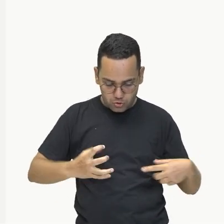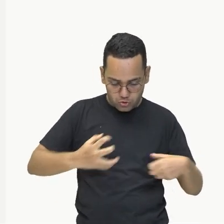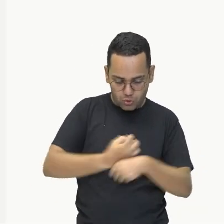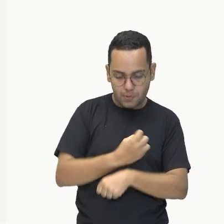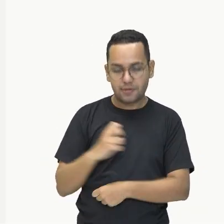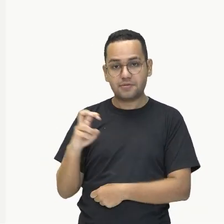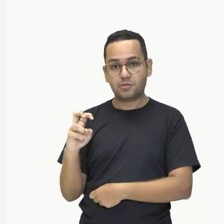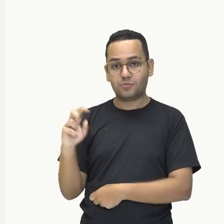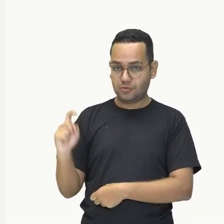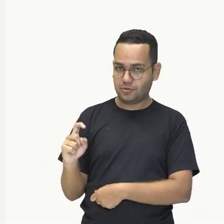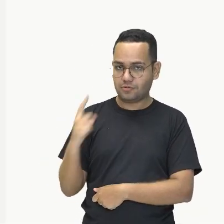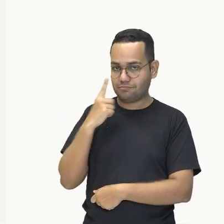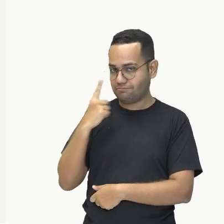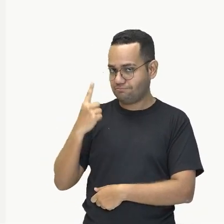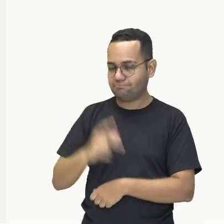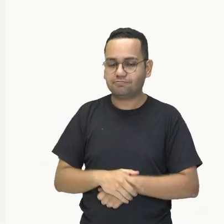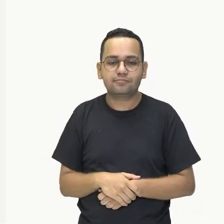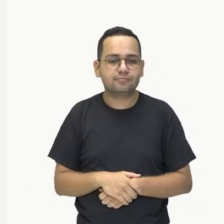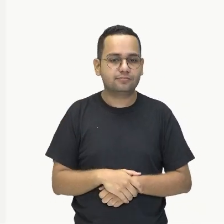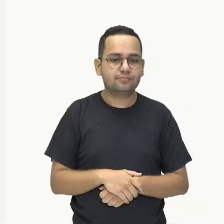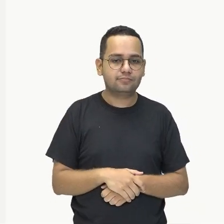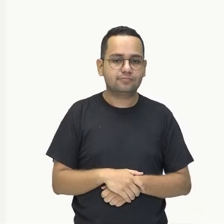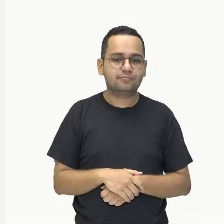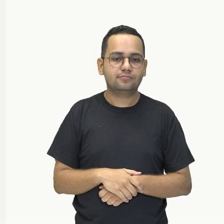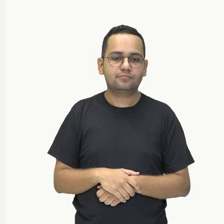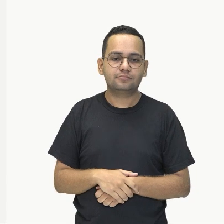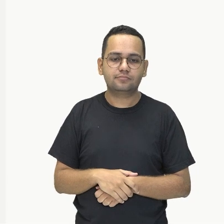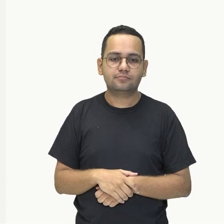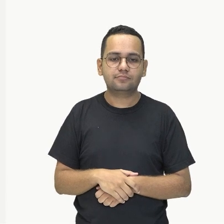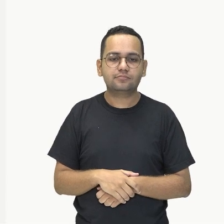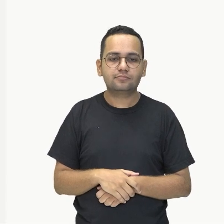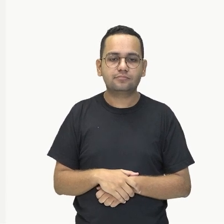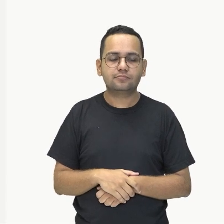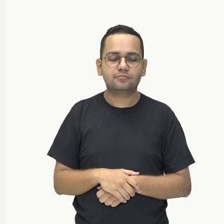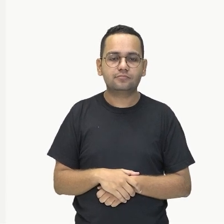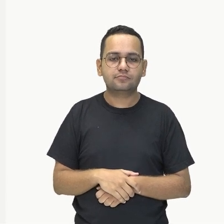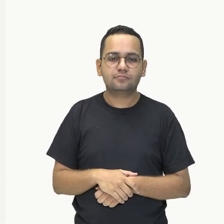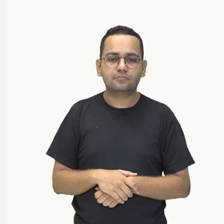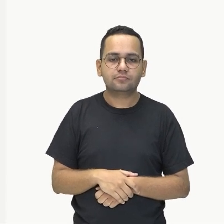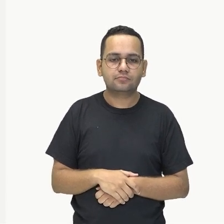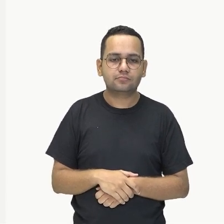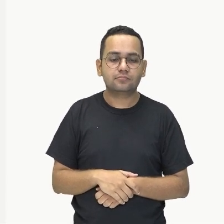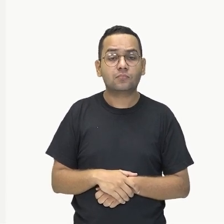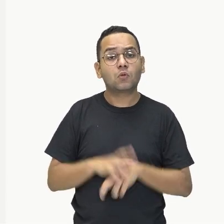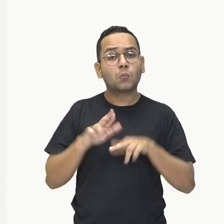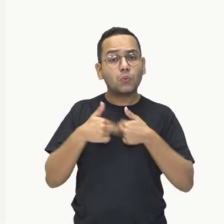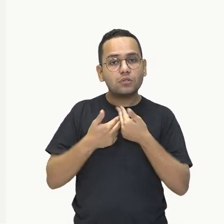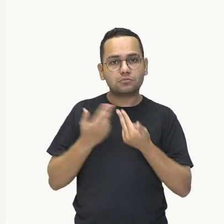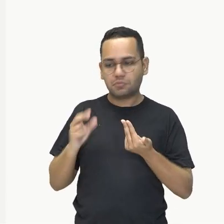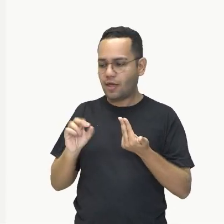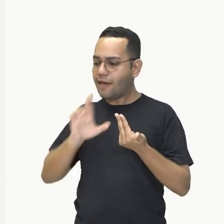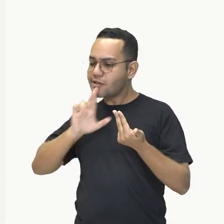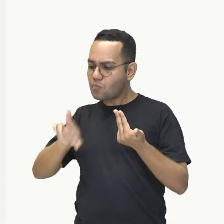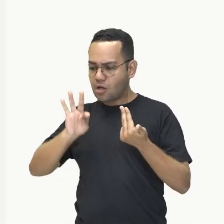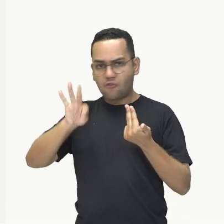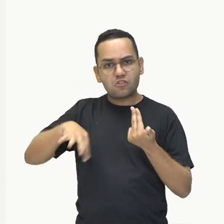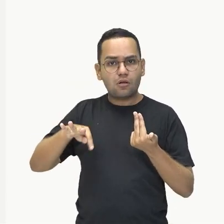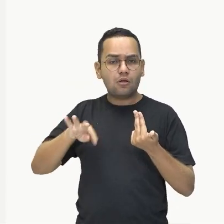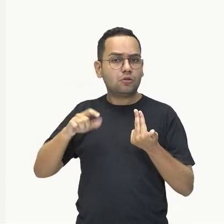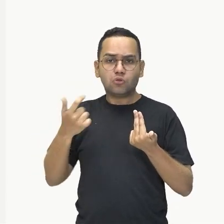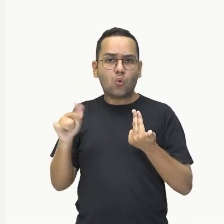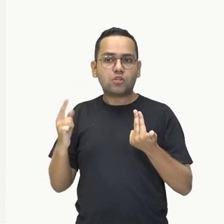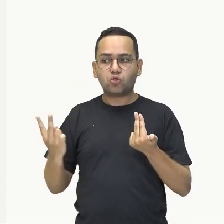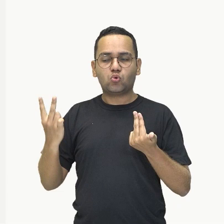E aí você observa o quê? Que o nosso polinômio, ó, ele não tem 2 termos, ele vai ter somente um.